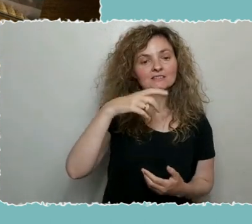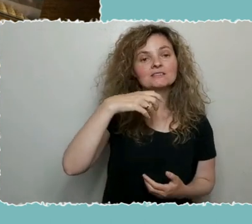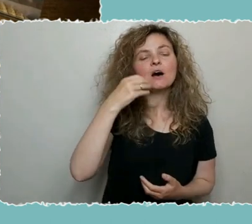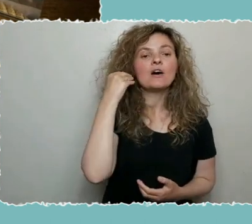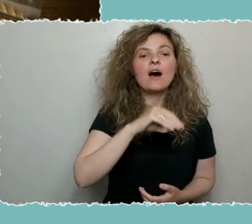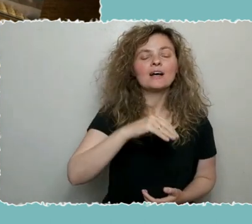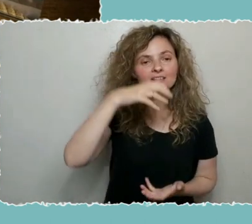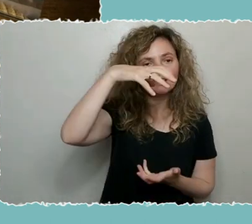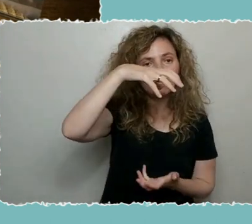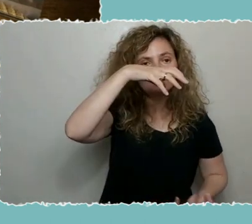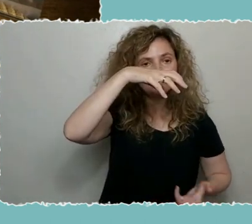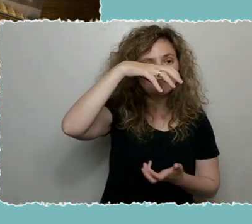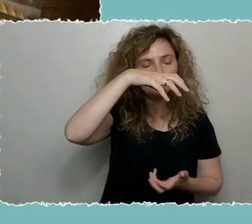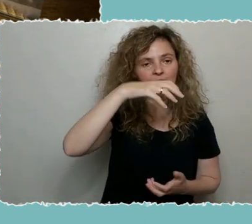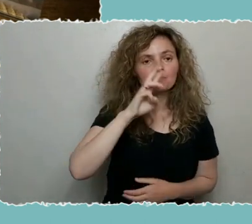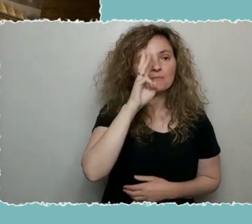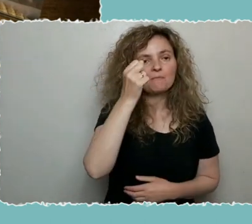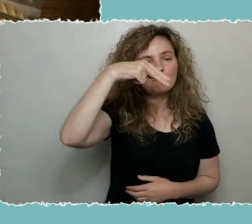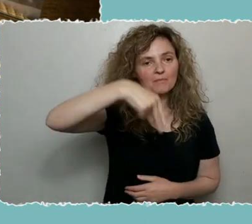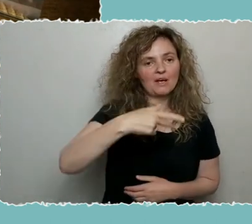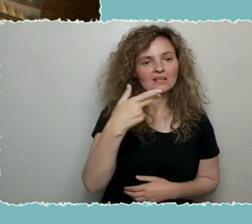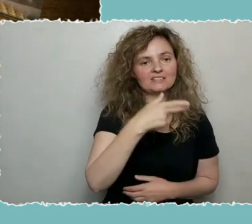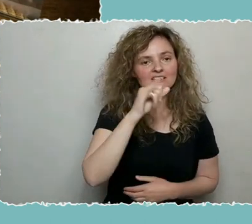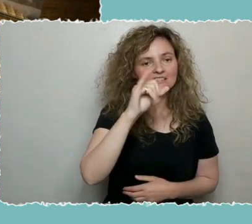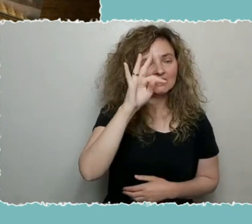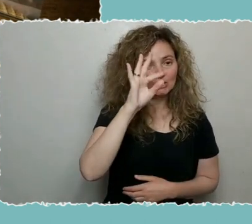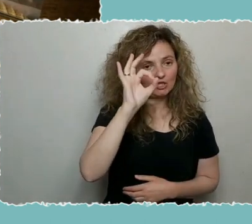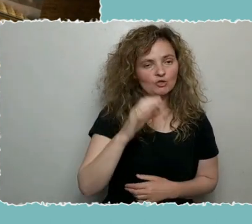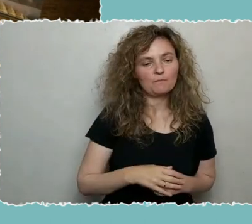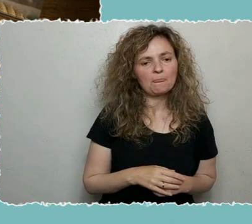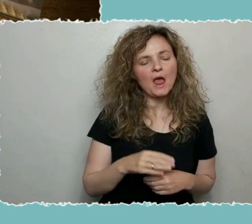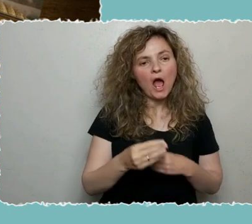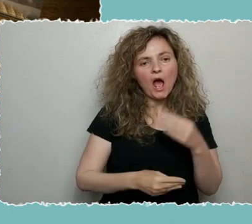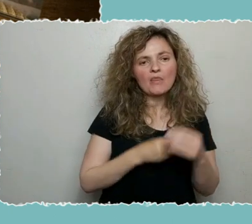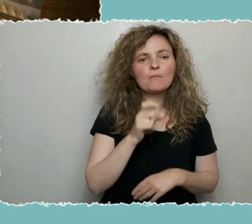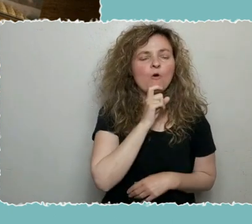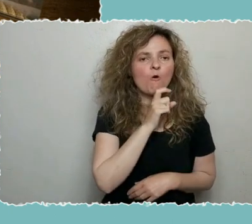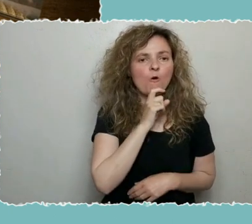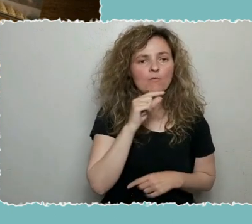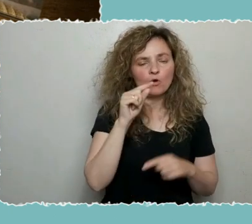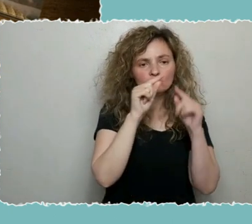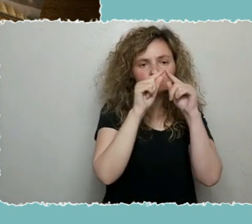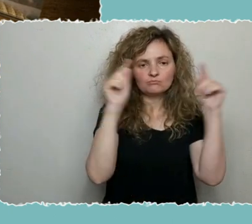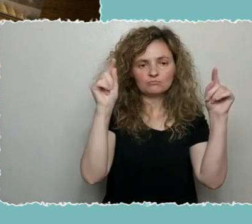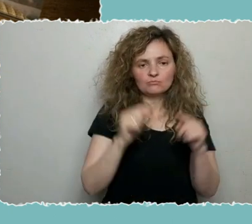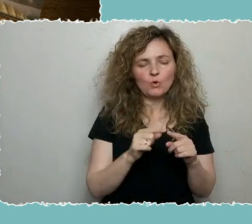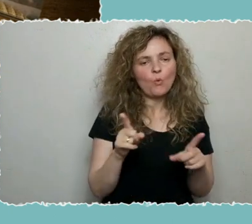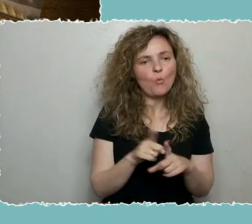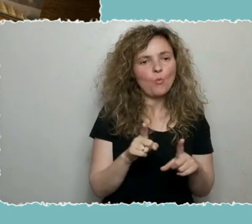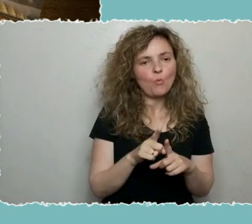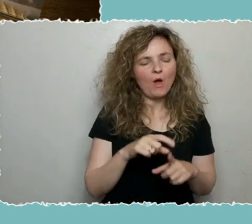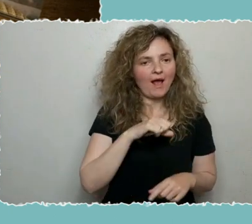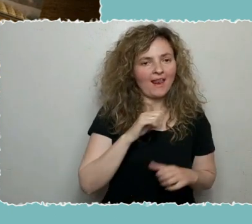Panchito. Vale. Imos a facer agora un anaco destas como estas porcións cando tomamos unha empanada que queda unha